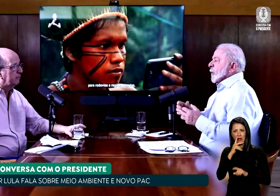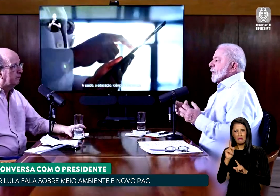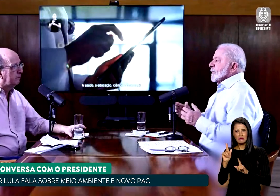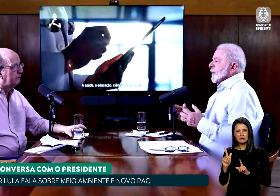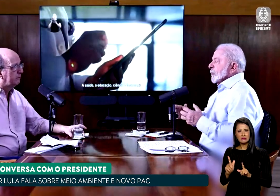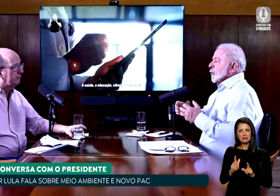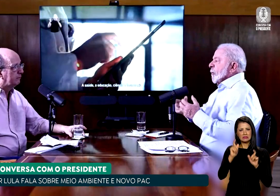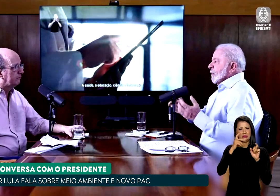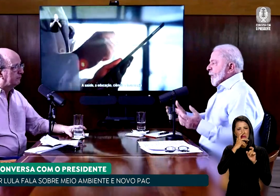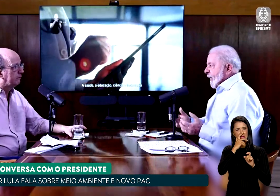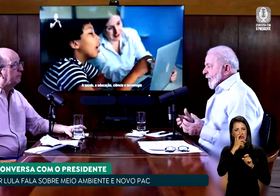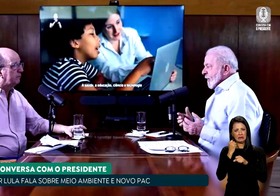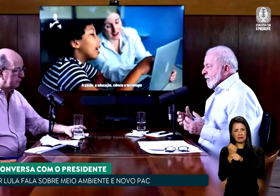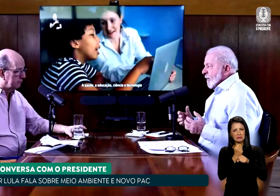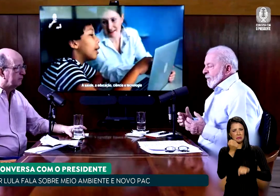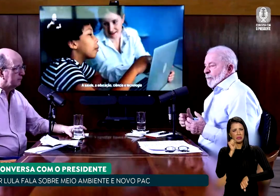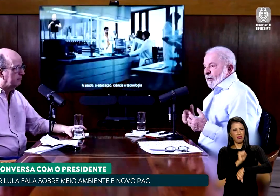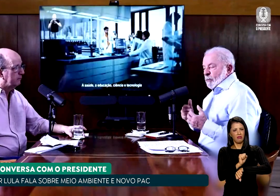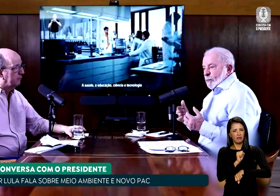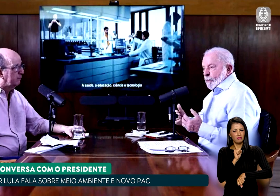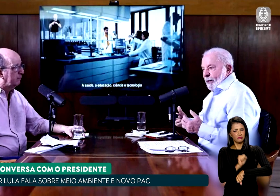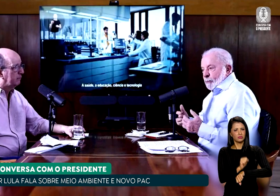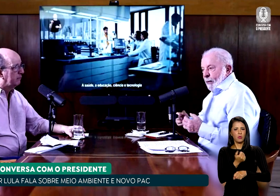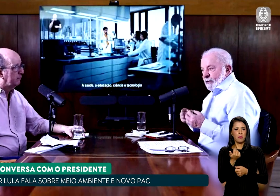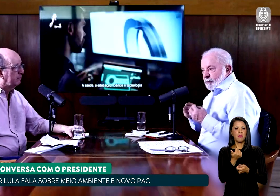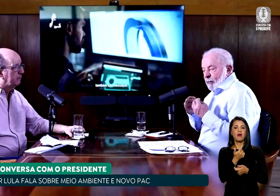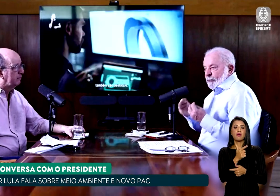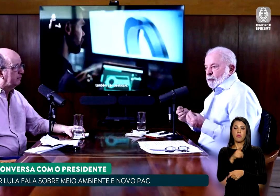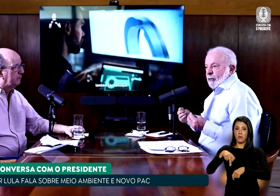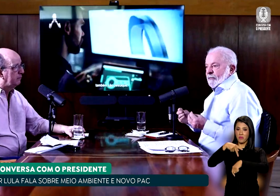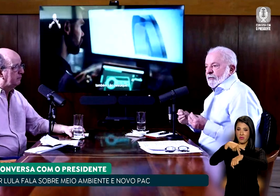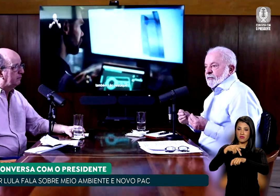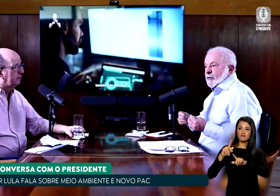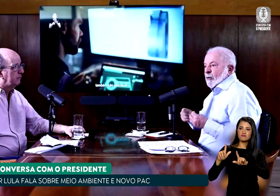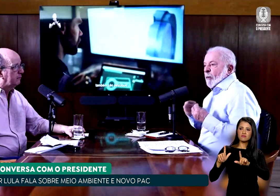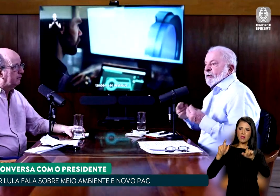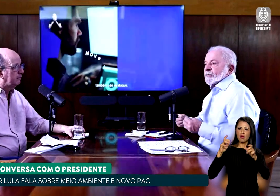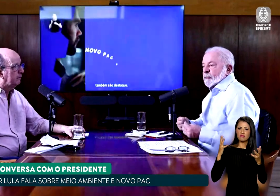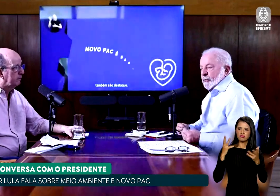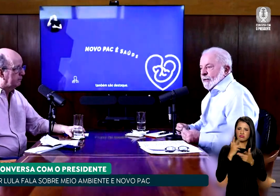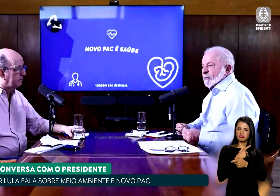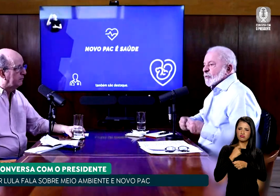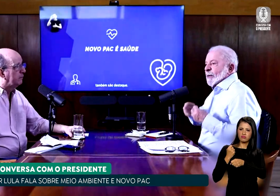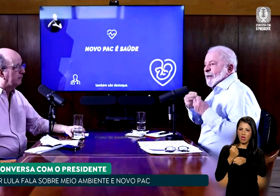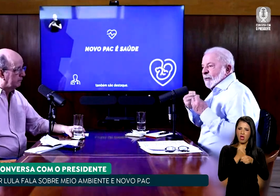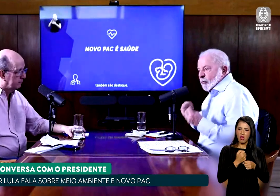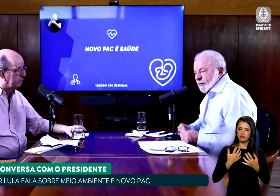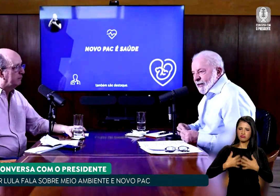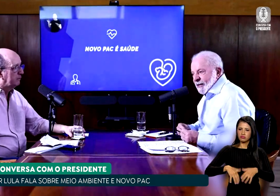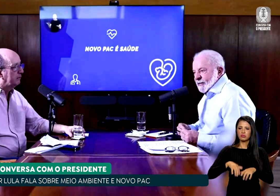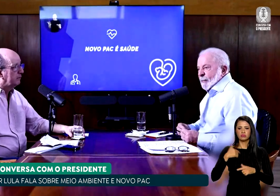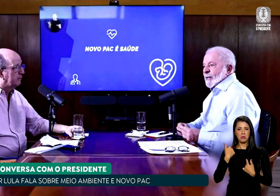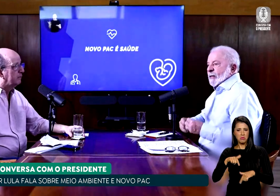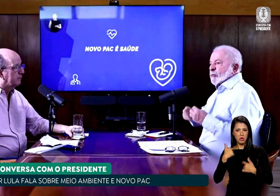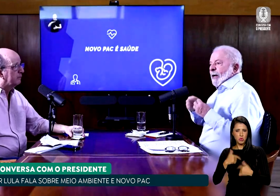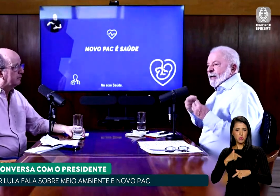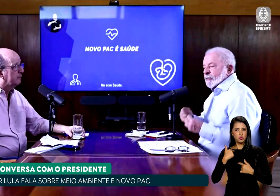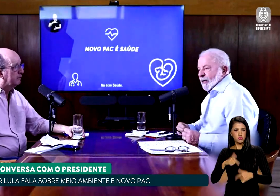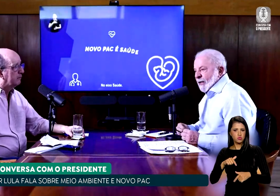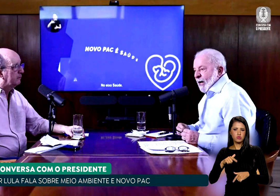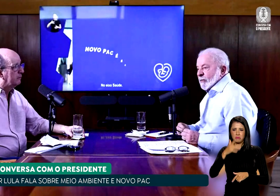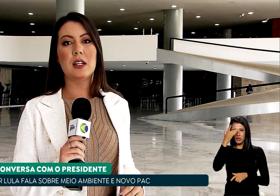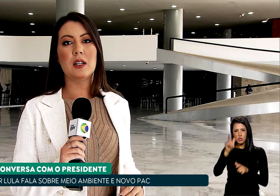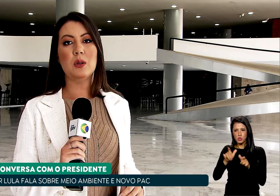de um canteiro de obras paradas para um país com uma fotografia de obras funcionando, trabalhadores trabalhando,